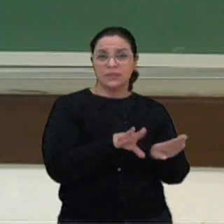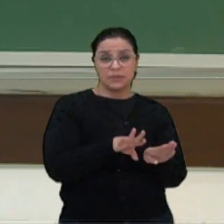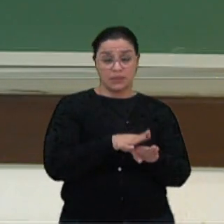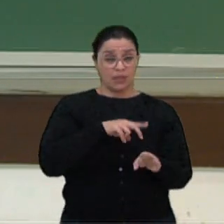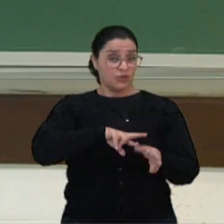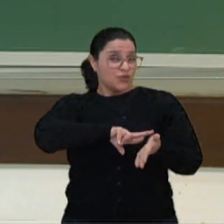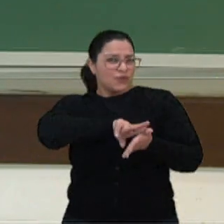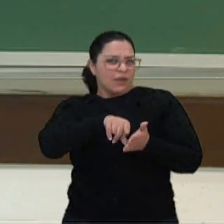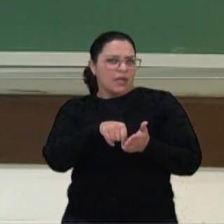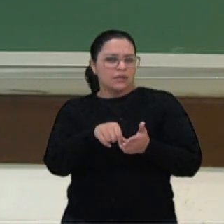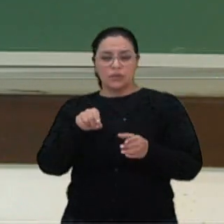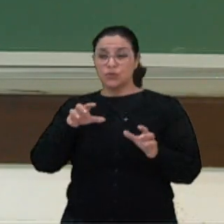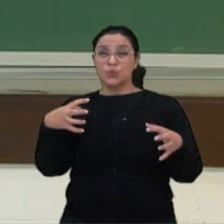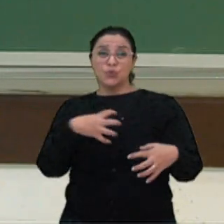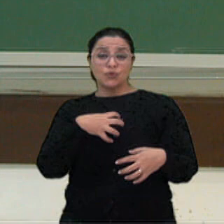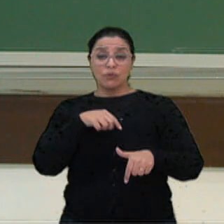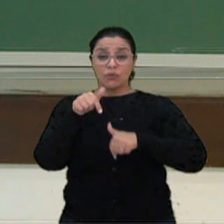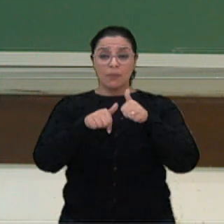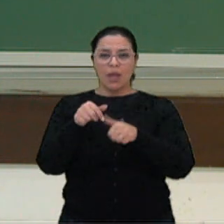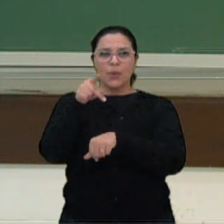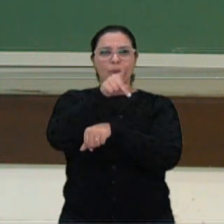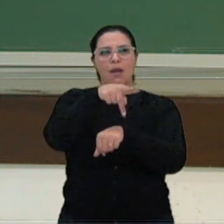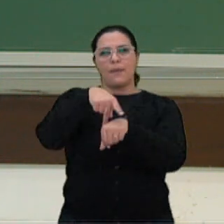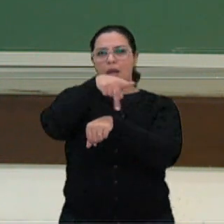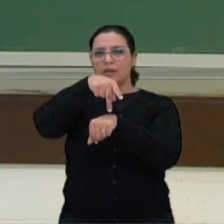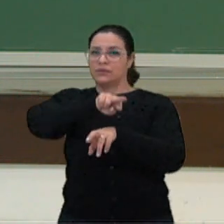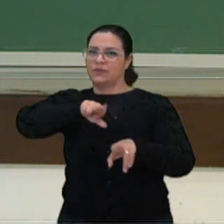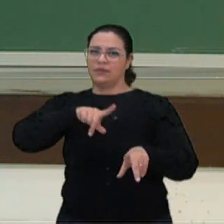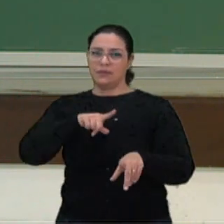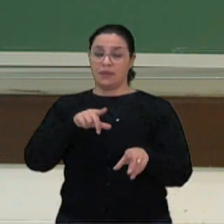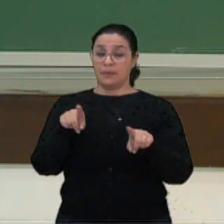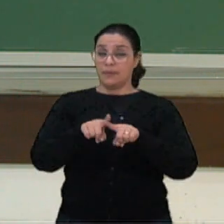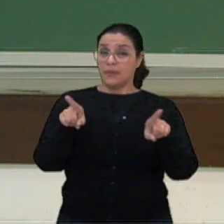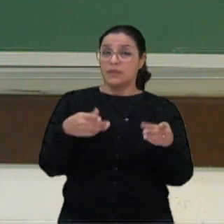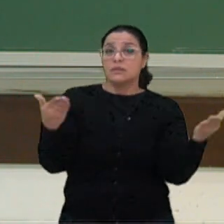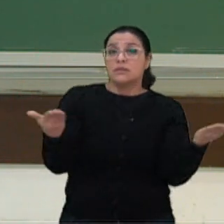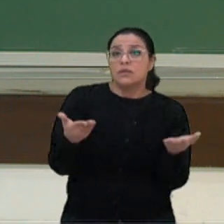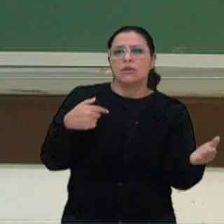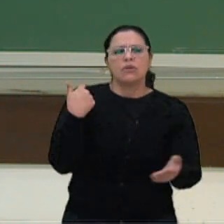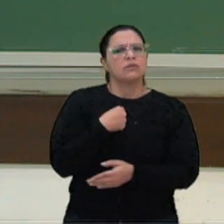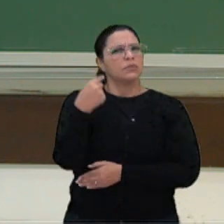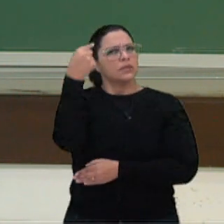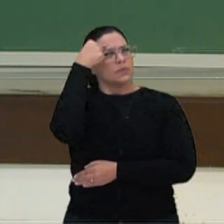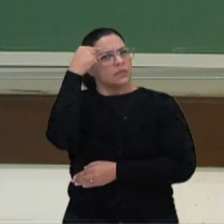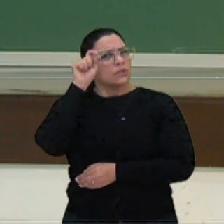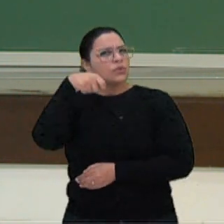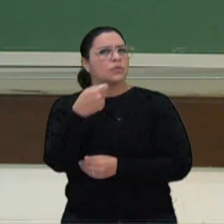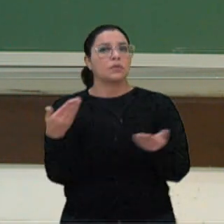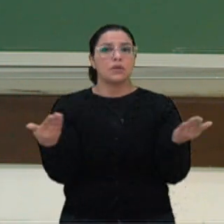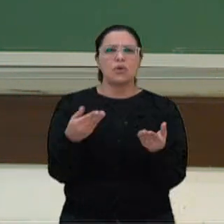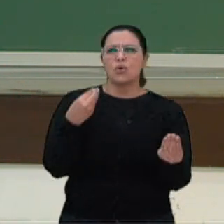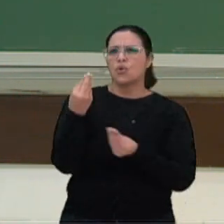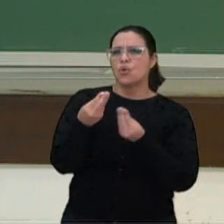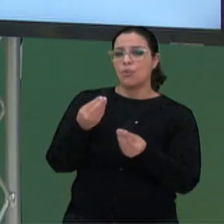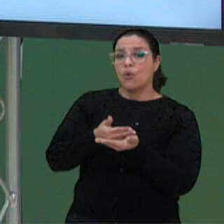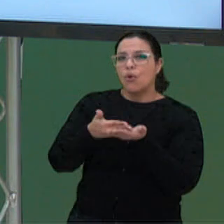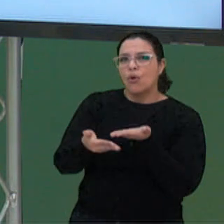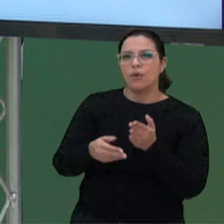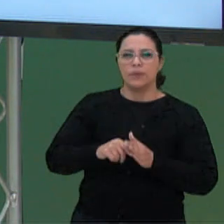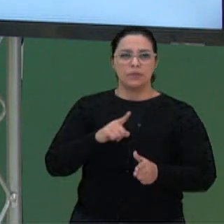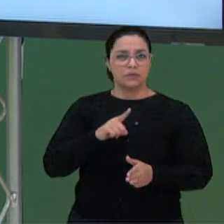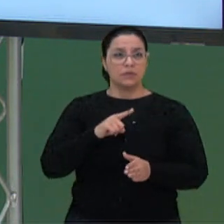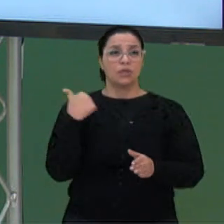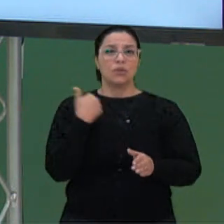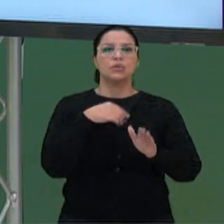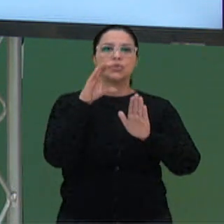essa diferenciação ali também acentuada. Mas aqui vamos pensar um pouquinho naquela questão inicial. Eu